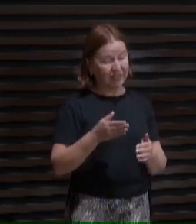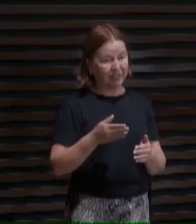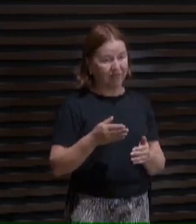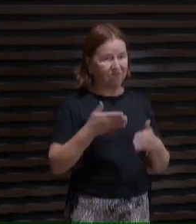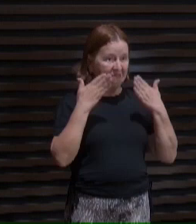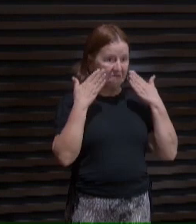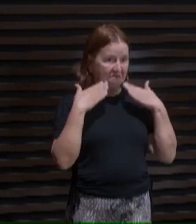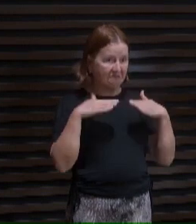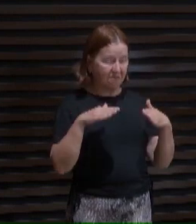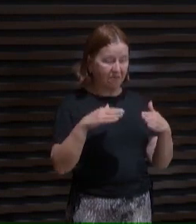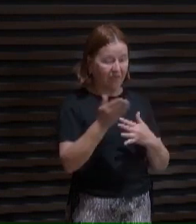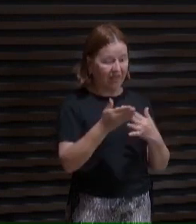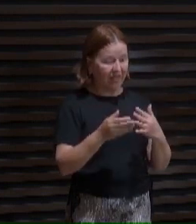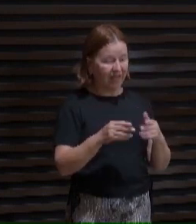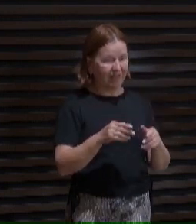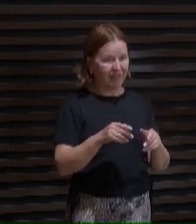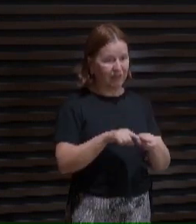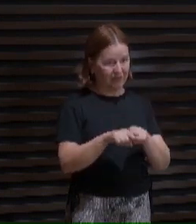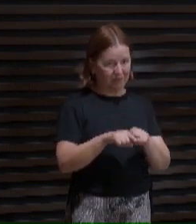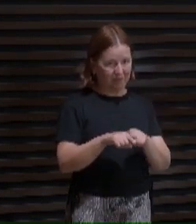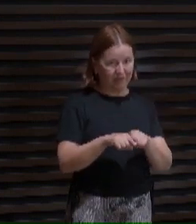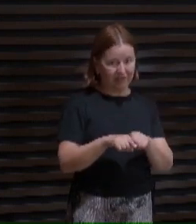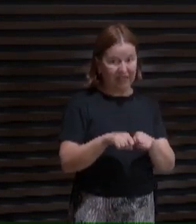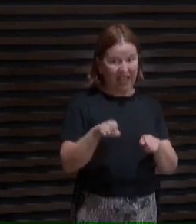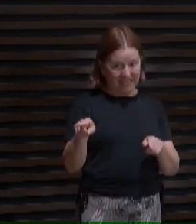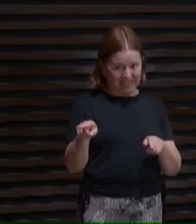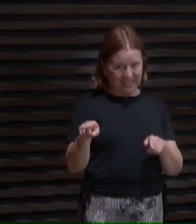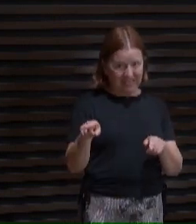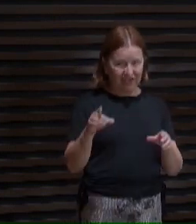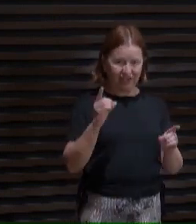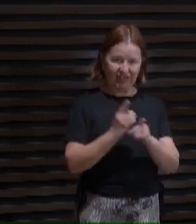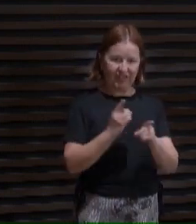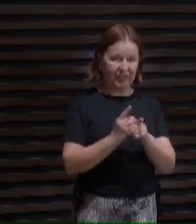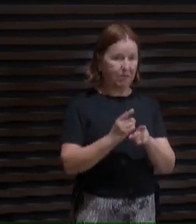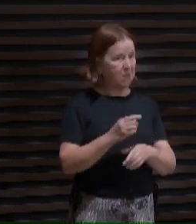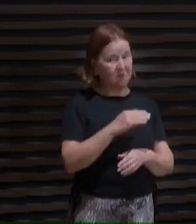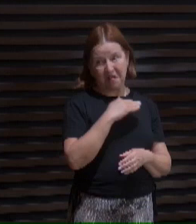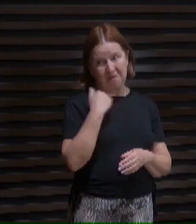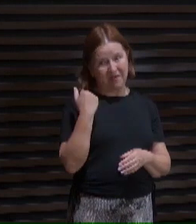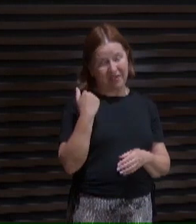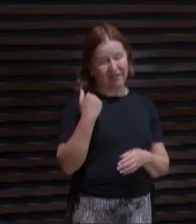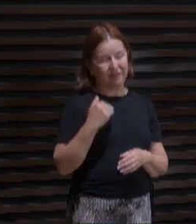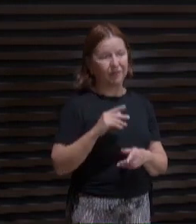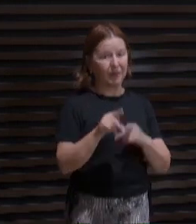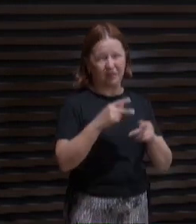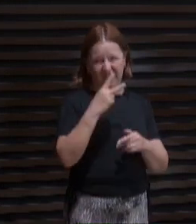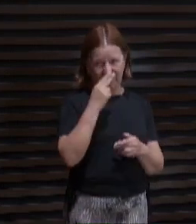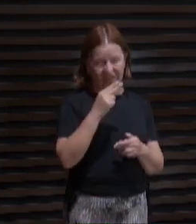os irmãos o dito de que aquele discípulo não morreria.